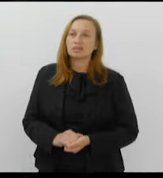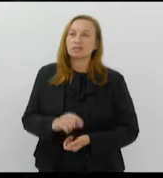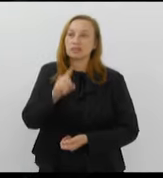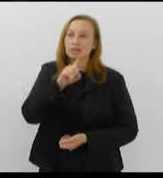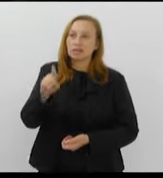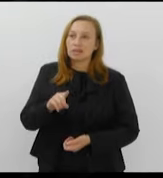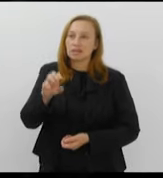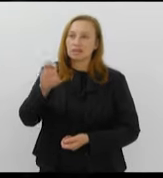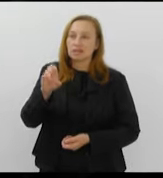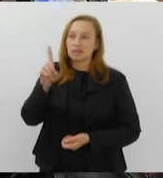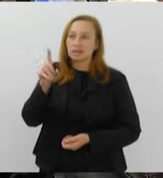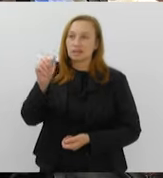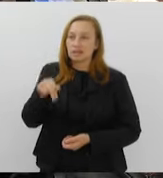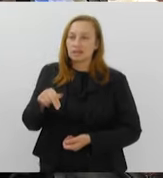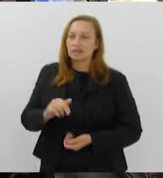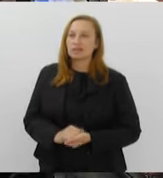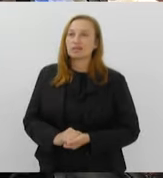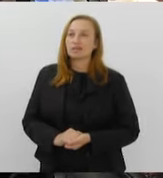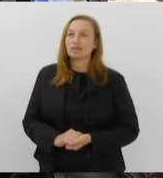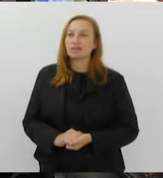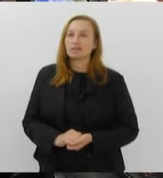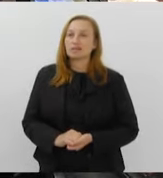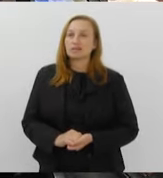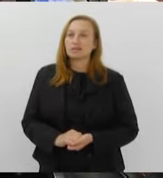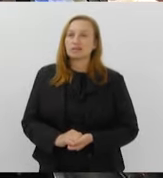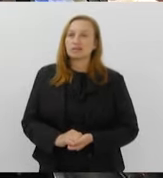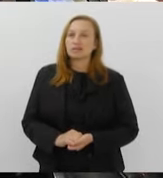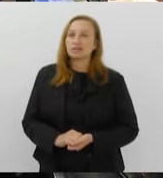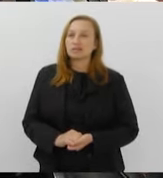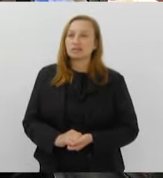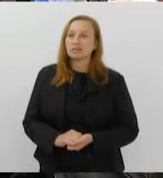Zeidan. Zeidan, A e B.